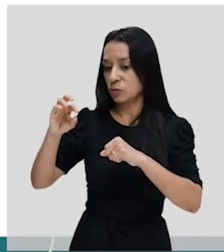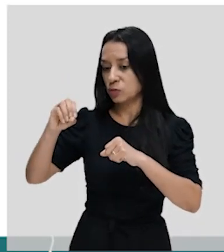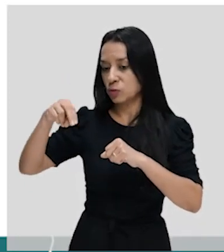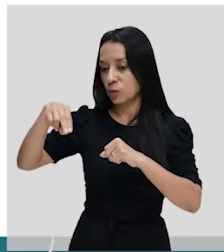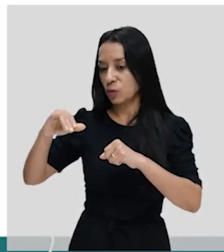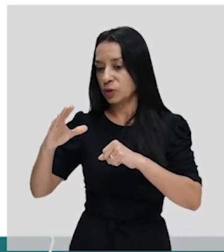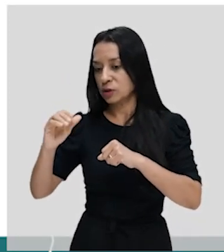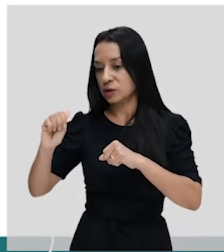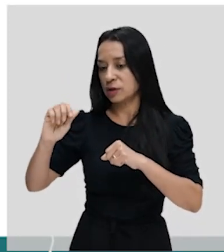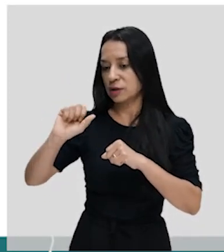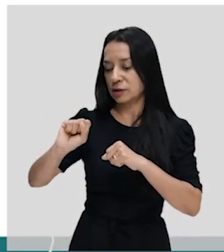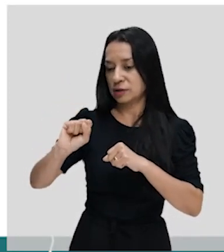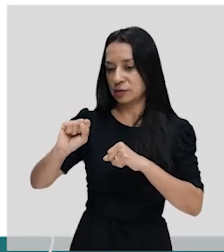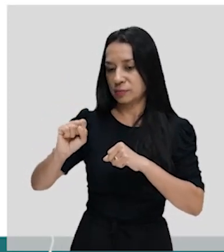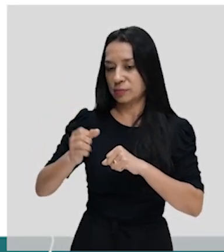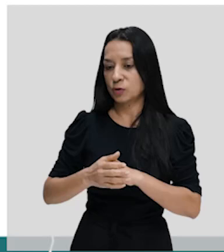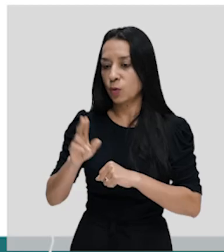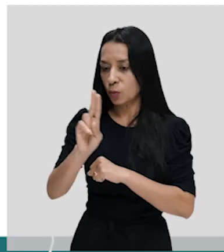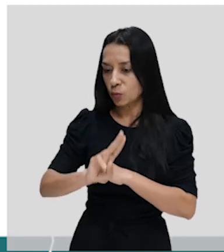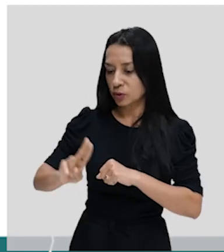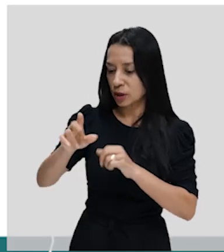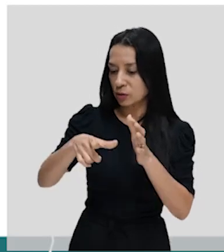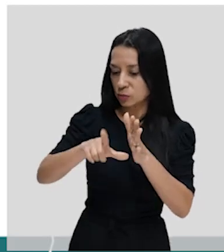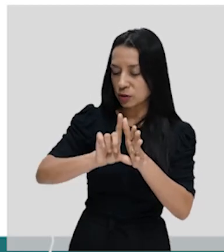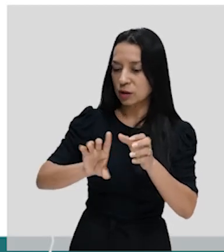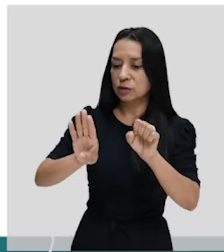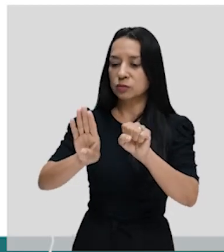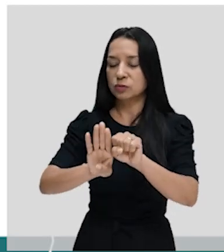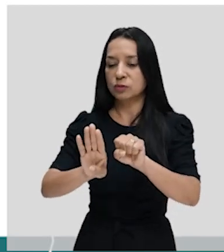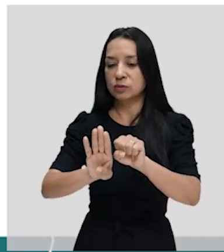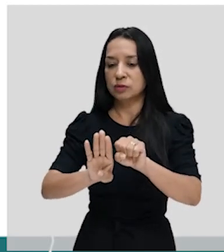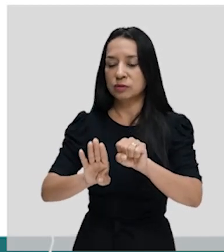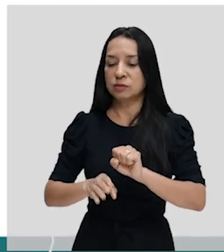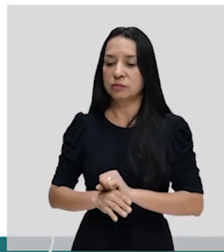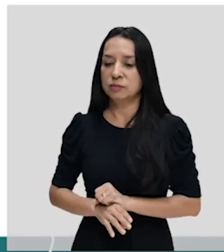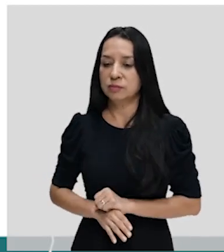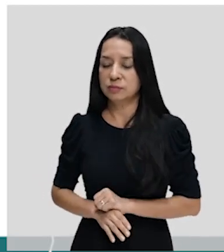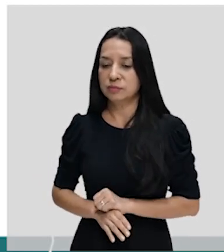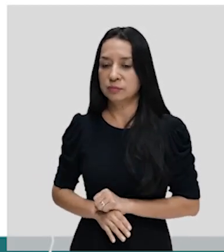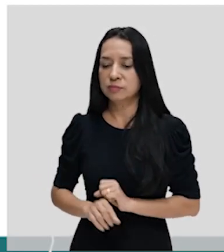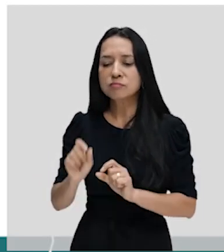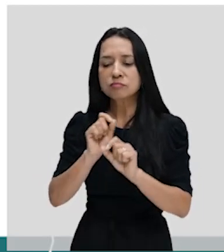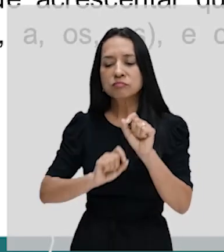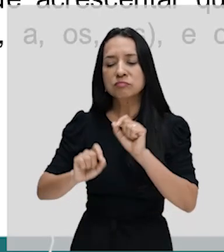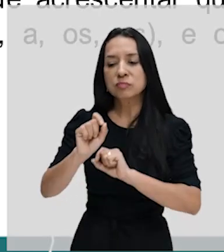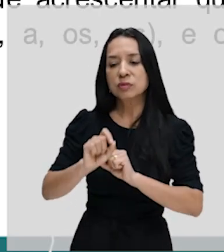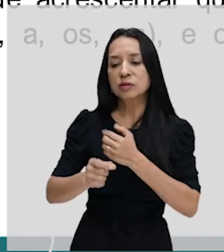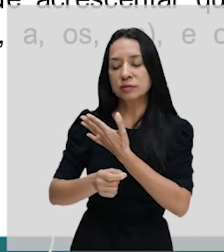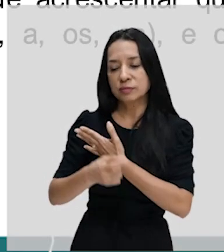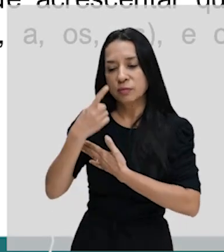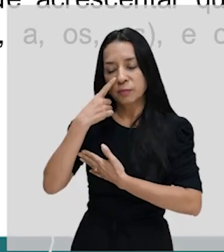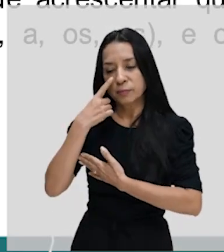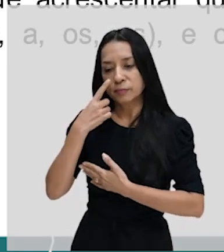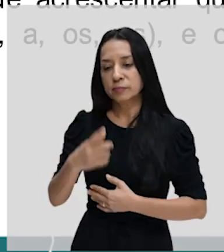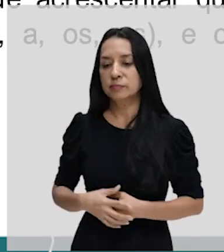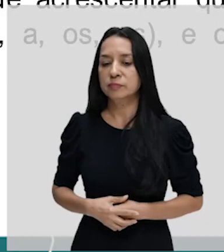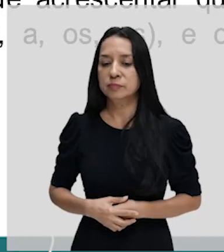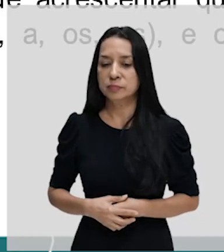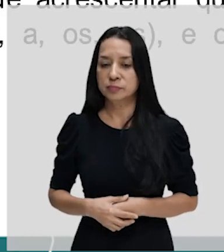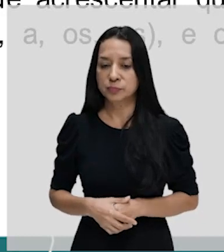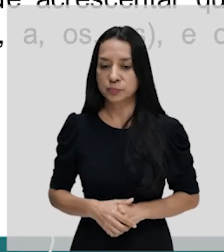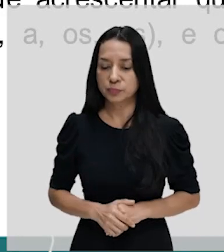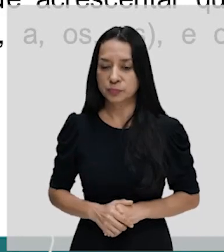são empregados antes do substantivo. Vamos ver quem são eles, tá? Então, ya